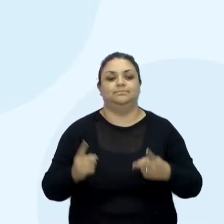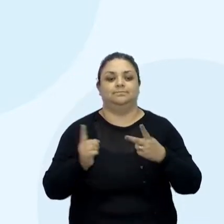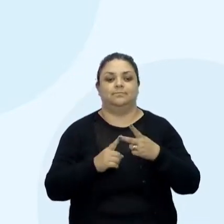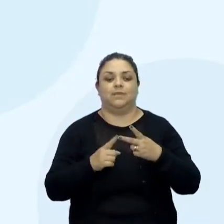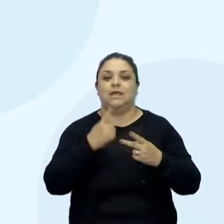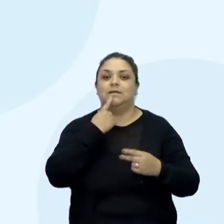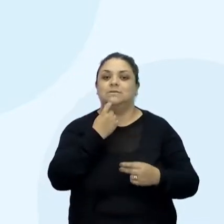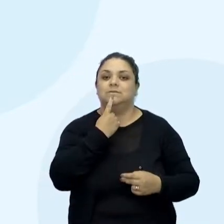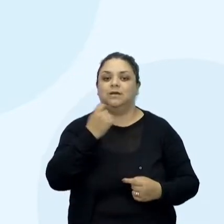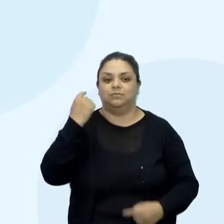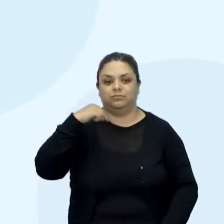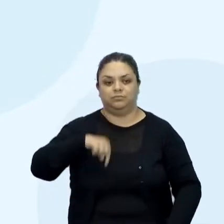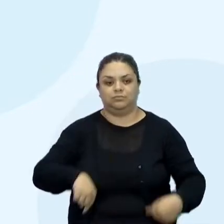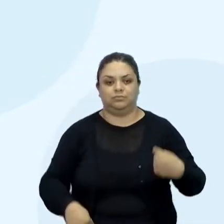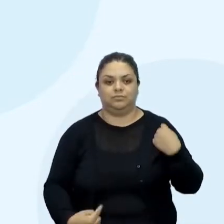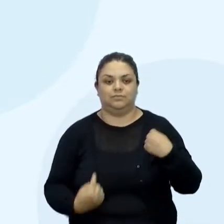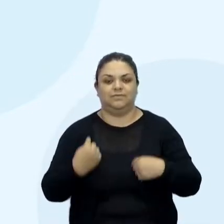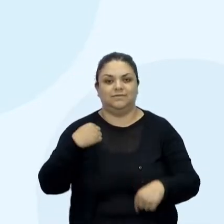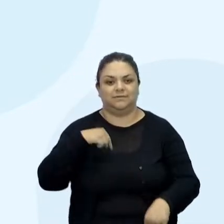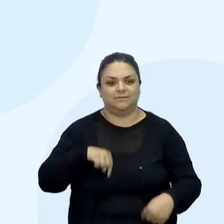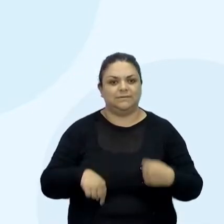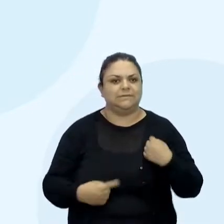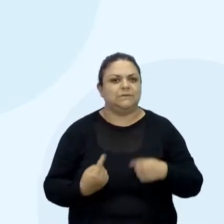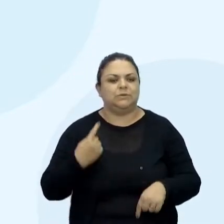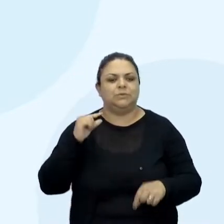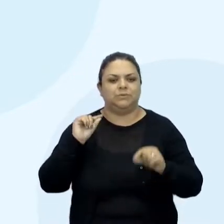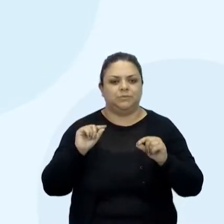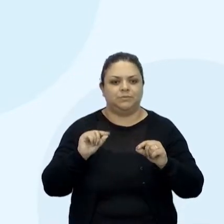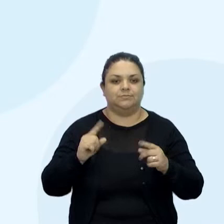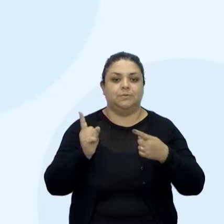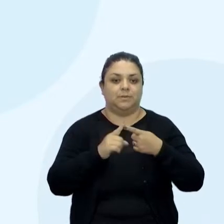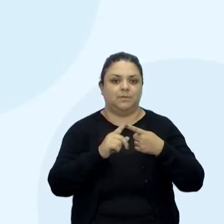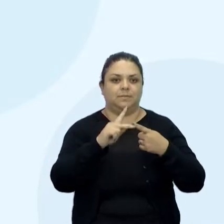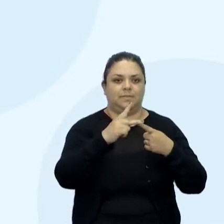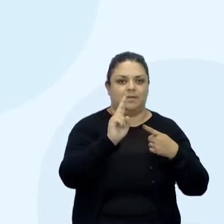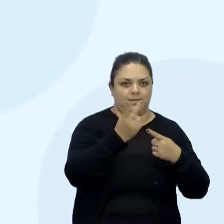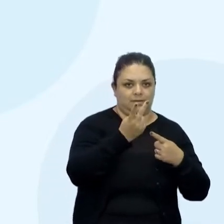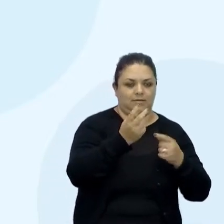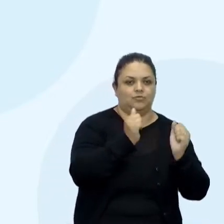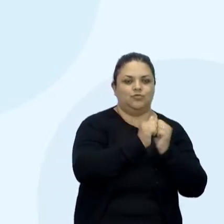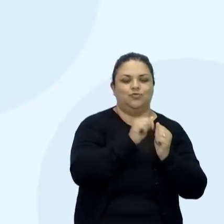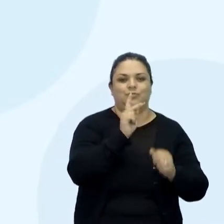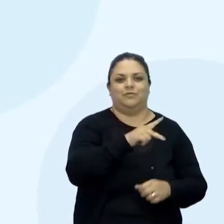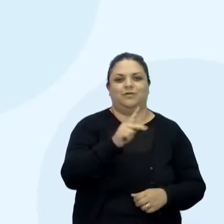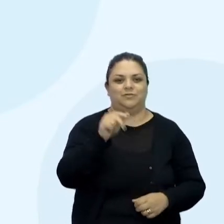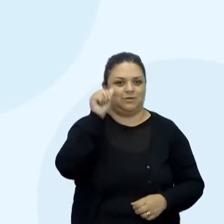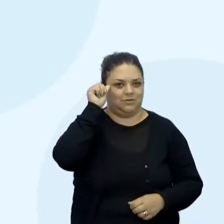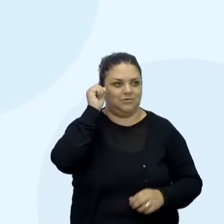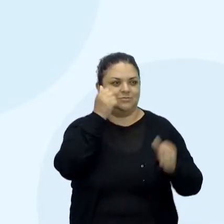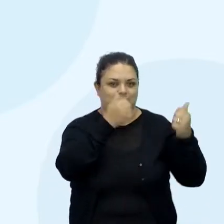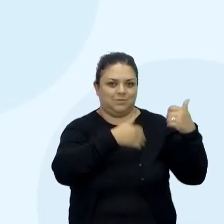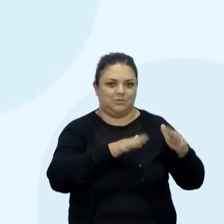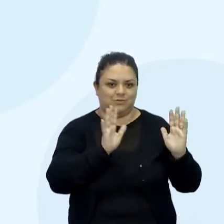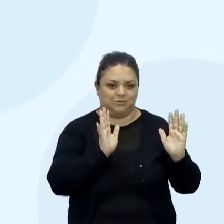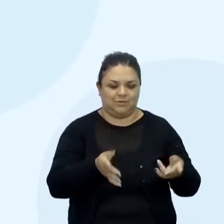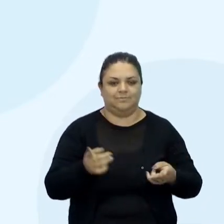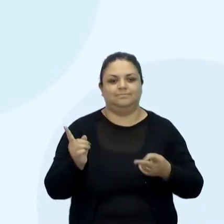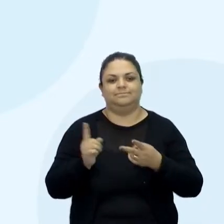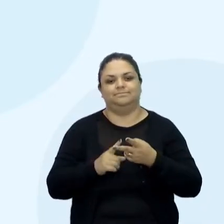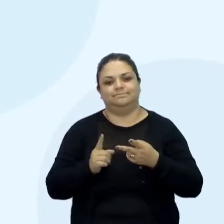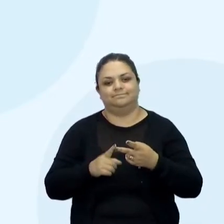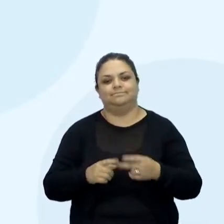falar, falei muito rapidamente na aula sobre pH, que eu fiz com o professor Alexandre, e agora irei falar um pouquinho mais para